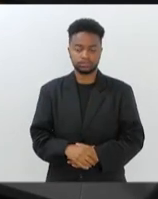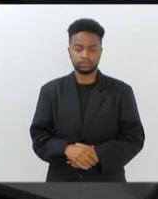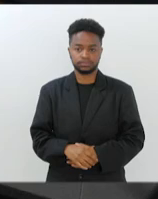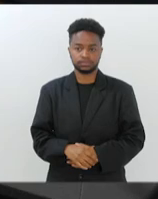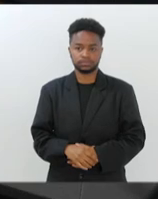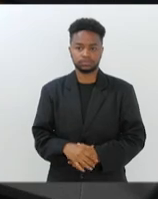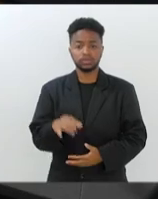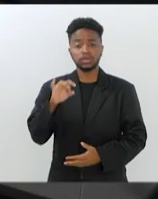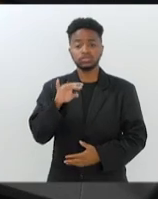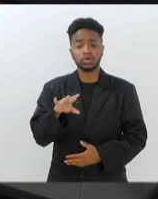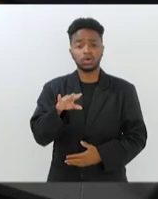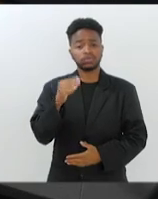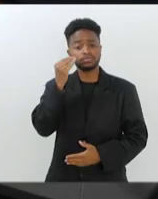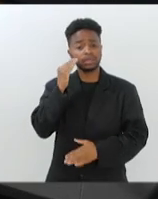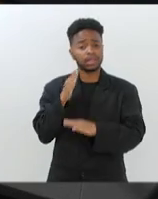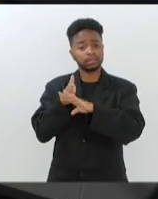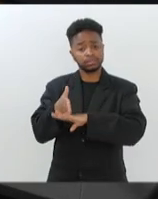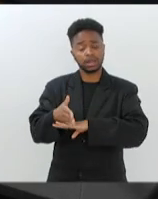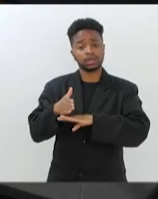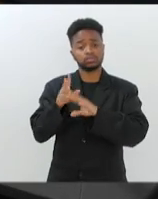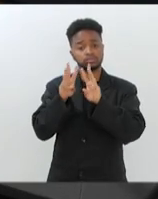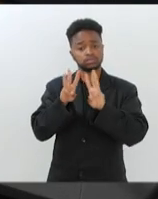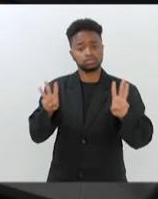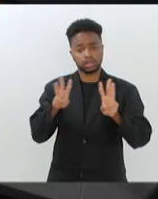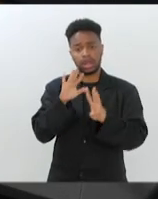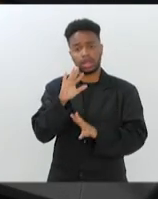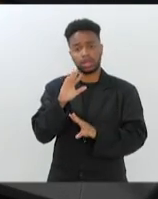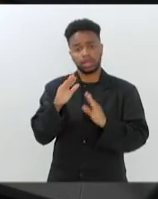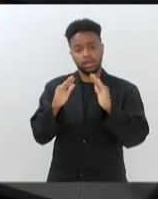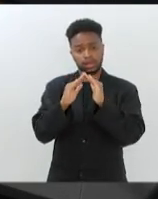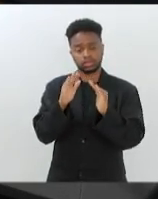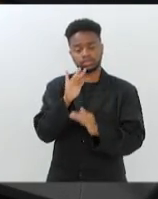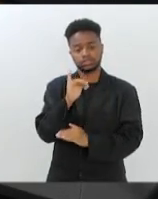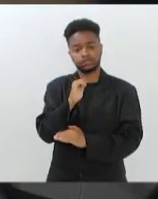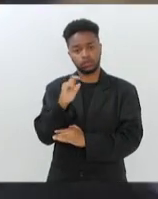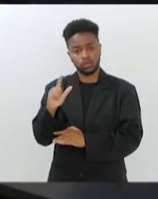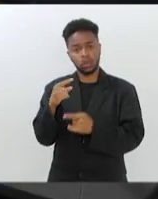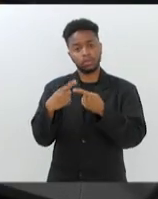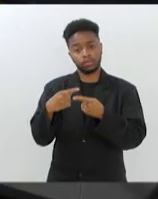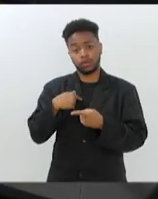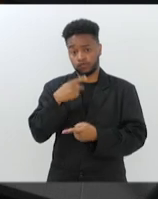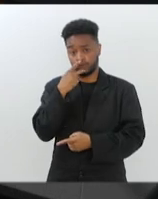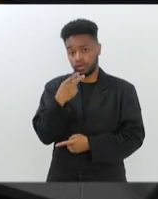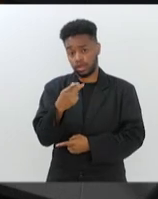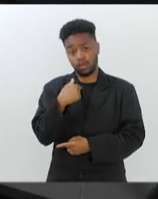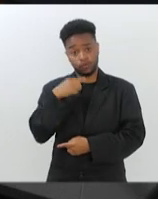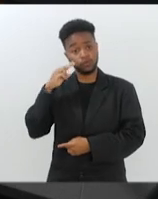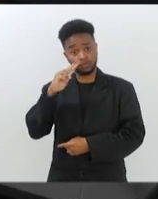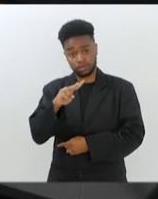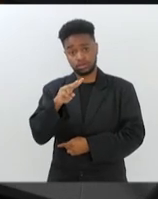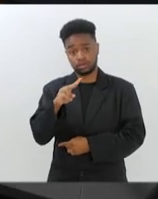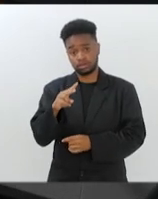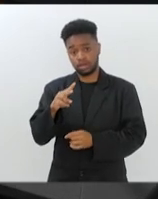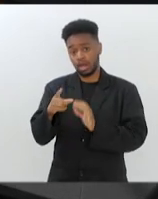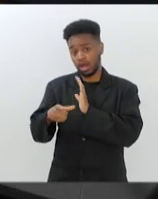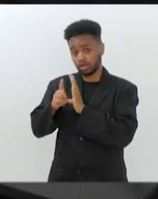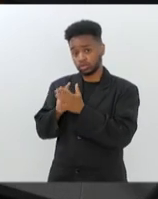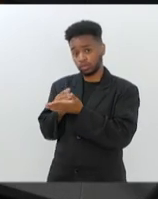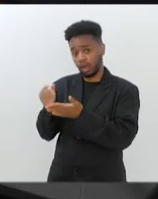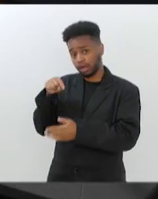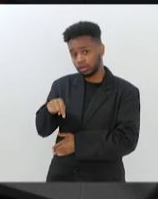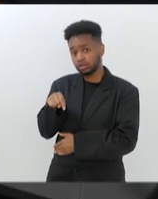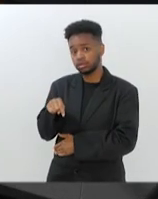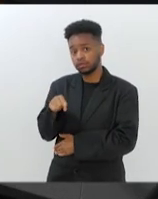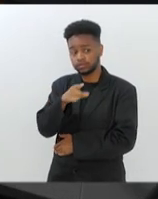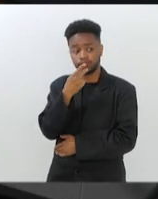é só para que a gente possa entrar no site aí da casa civil porque aqui eu tô dizendo uma coisa afirmando que eu vi há poucos minutos atrás vossa senhoria tá